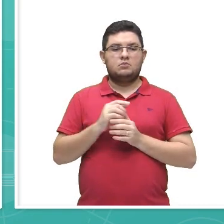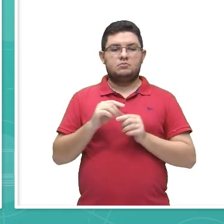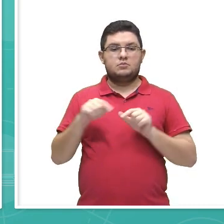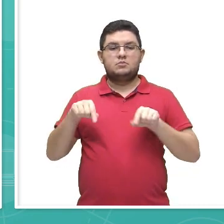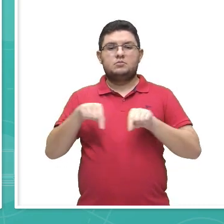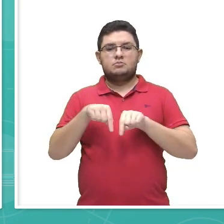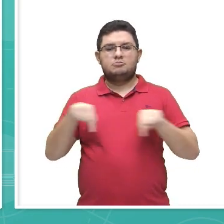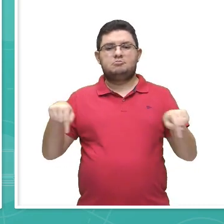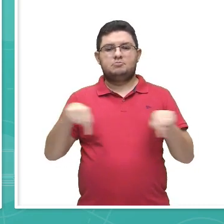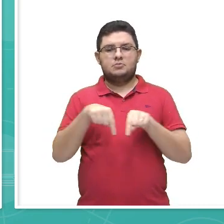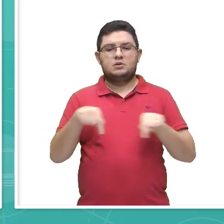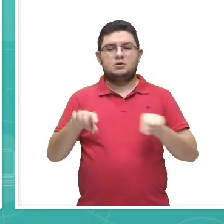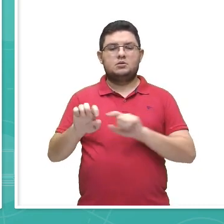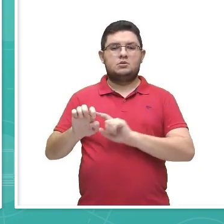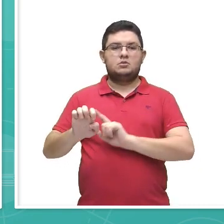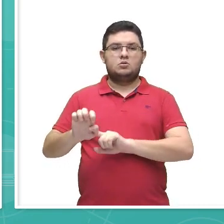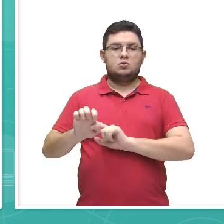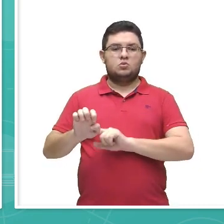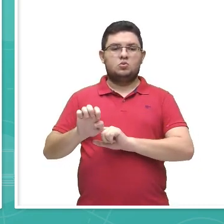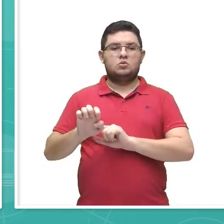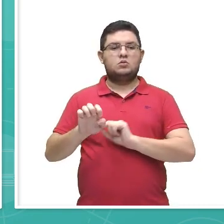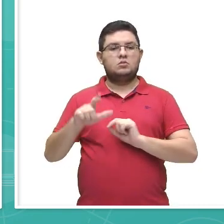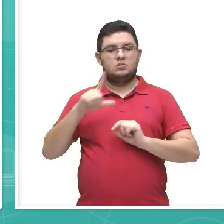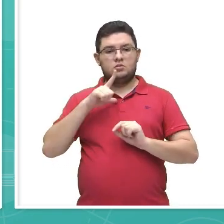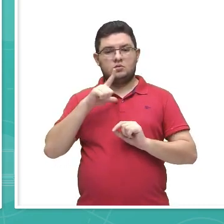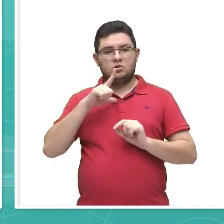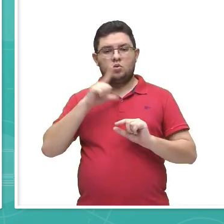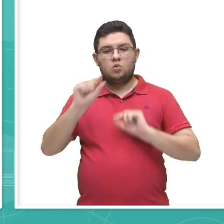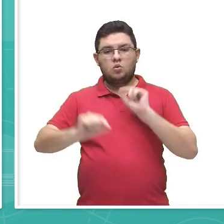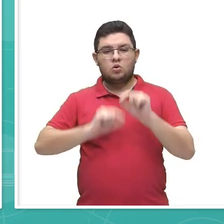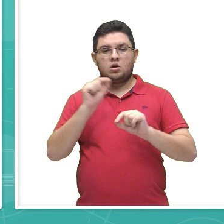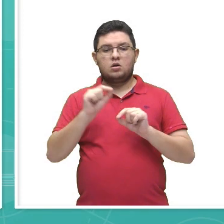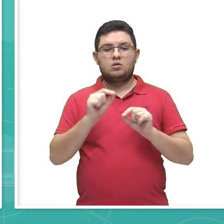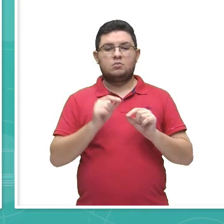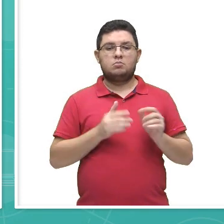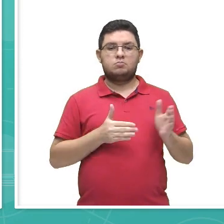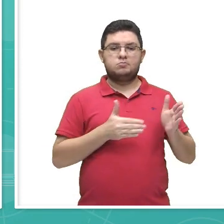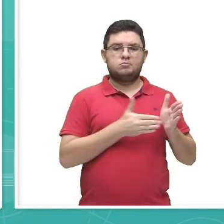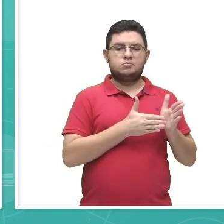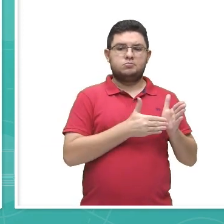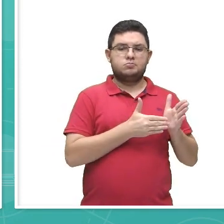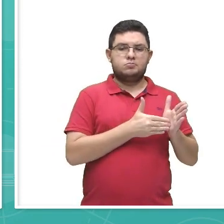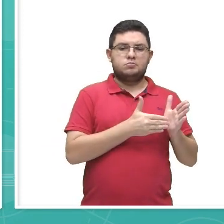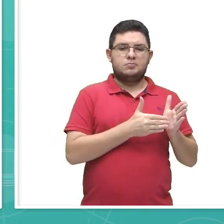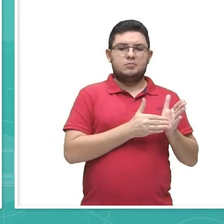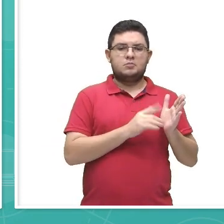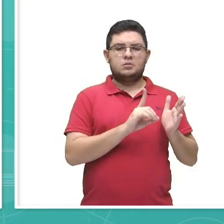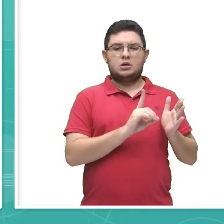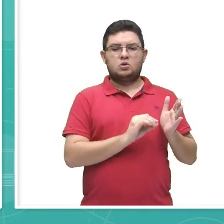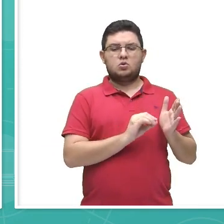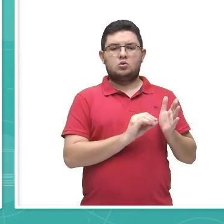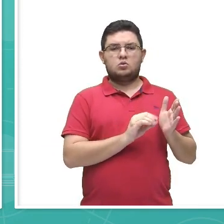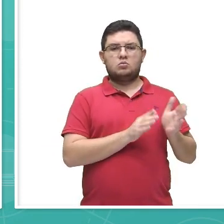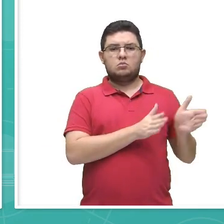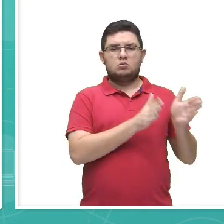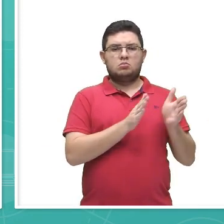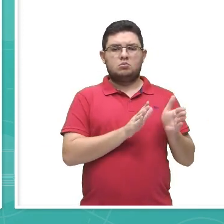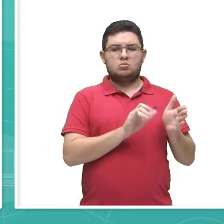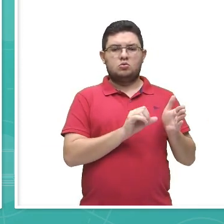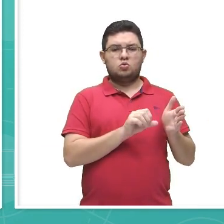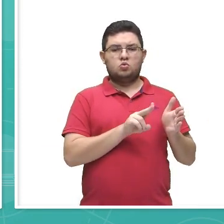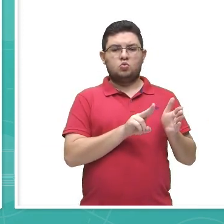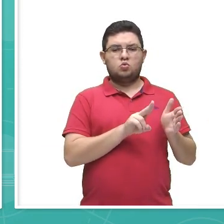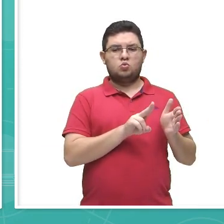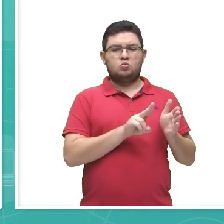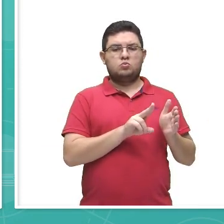é? O auxiliar foi lá para o final junto com o sujeito. Não é essa ordem que a gente tem na língua inglesa, tudo bem? Então, thank you so much. A